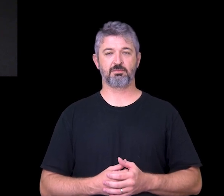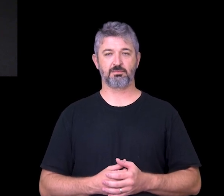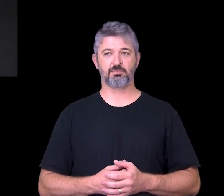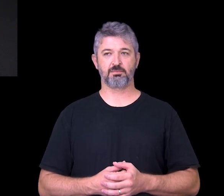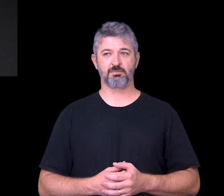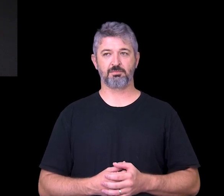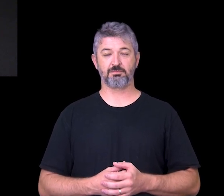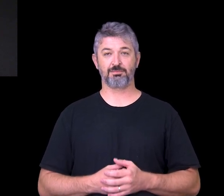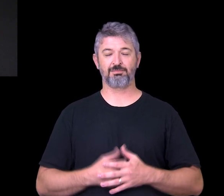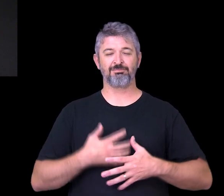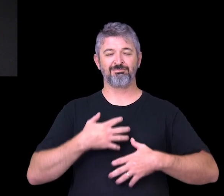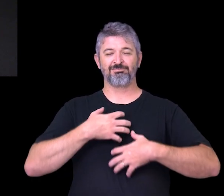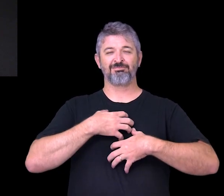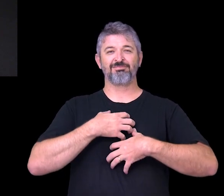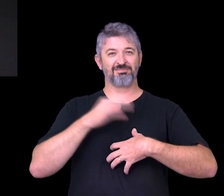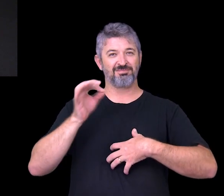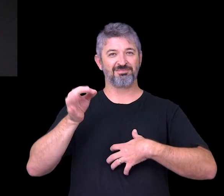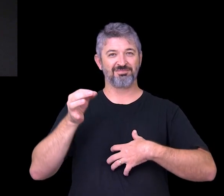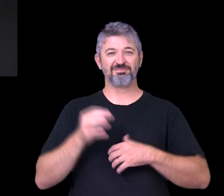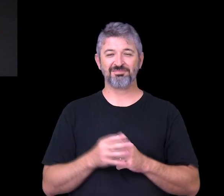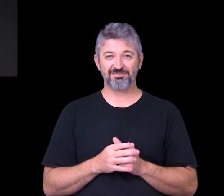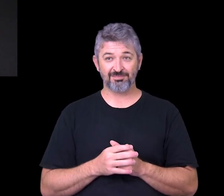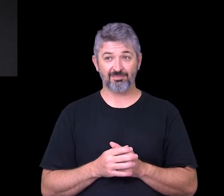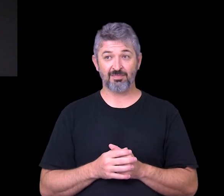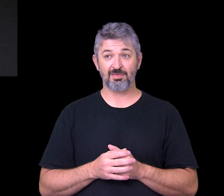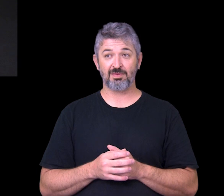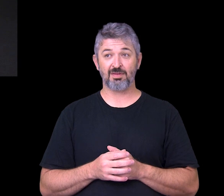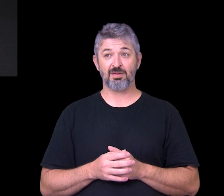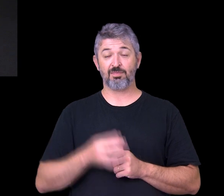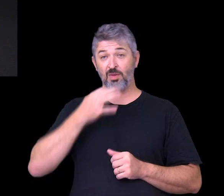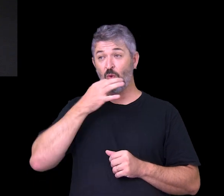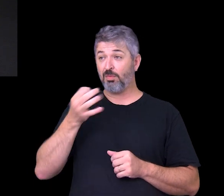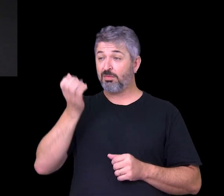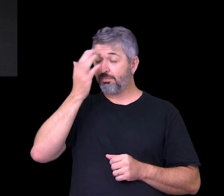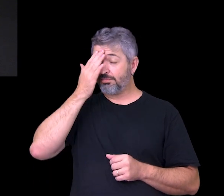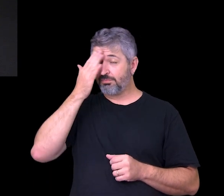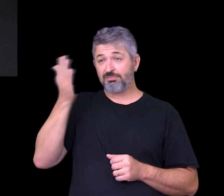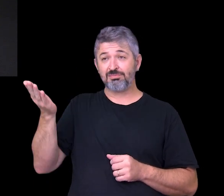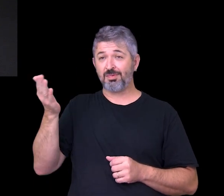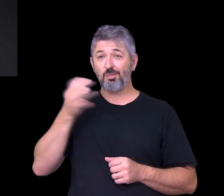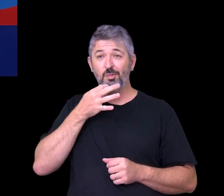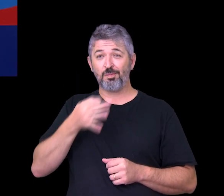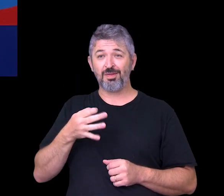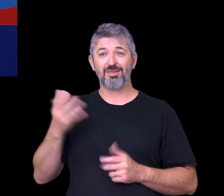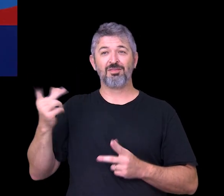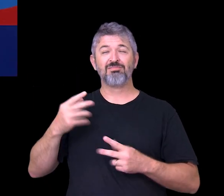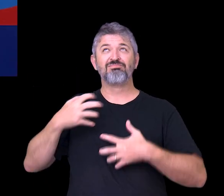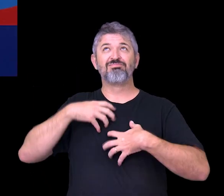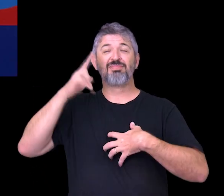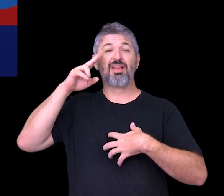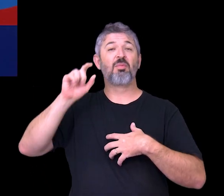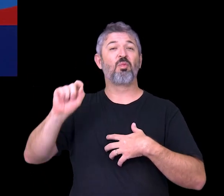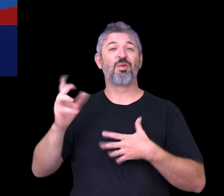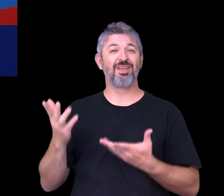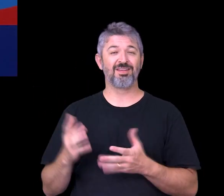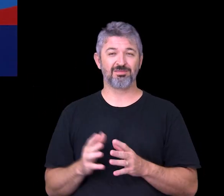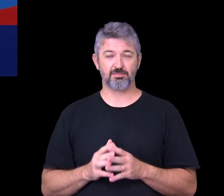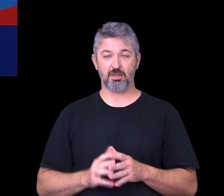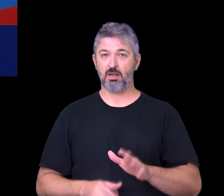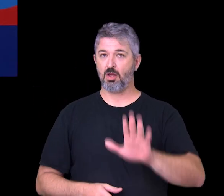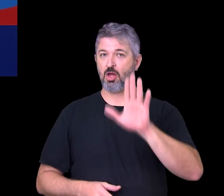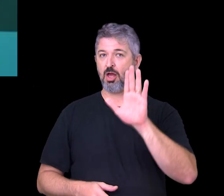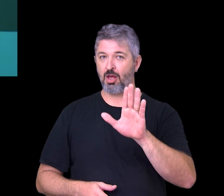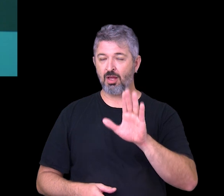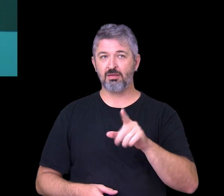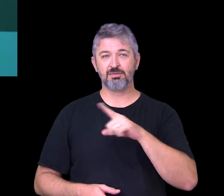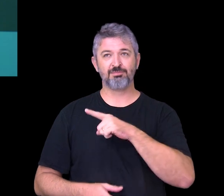inspirador, né? É esse comentário. Eu queria saber de você, o que te remete vendo isso tudo aí? Olha, isso Maurício é Matar, fantástico,